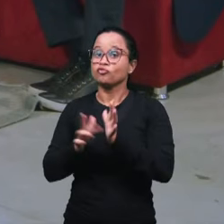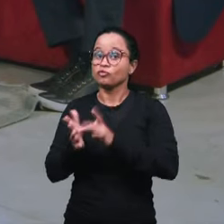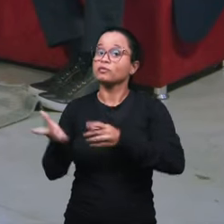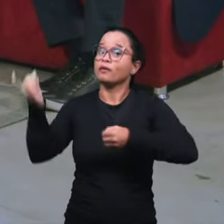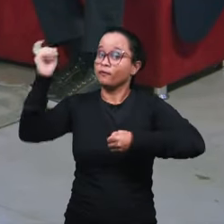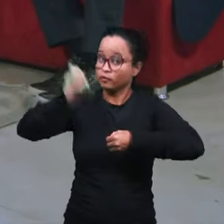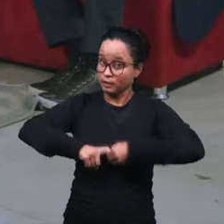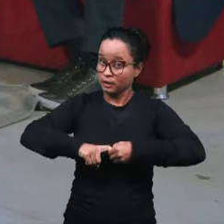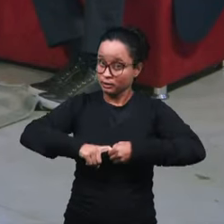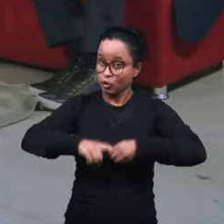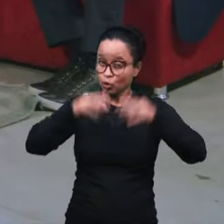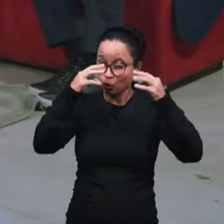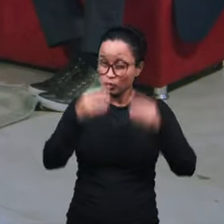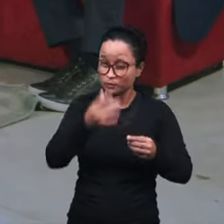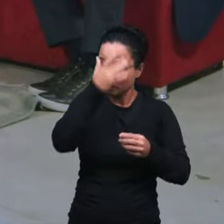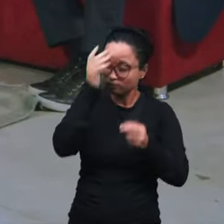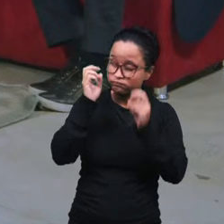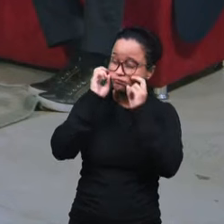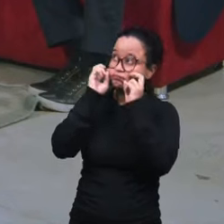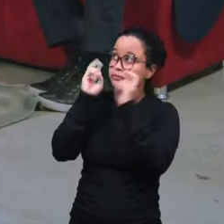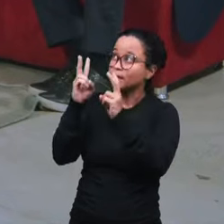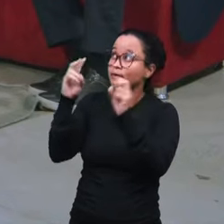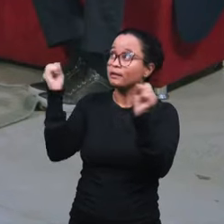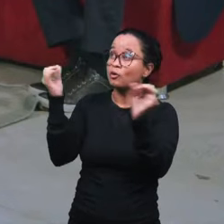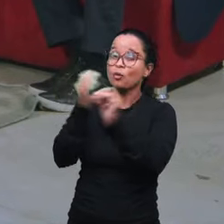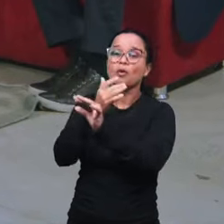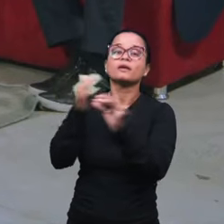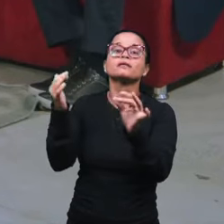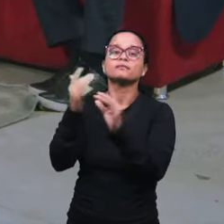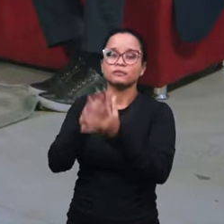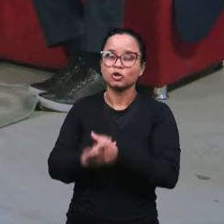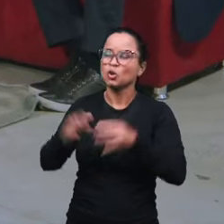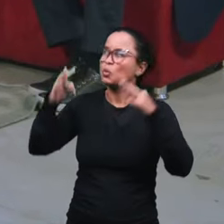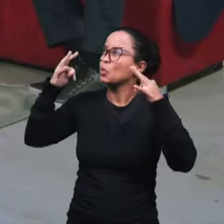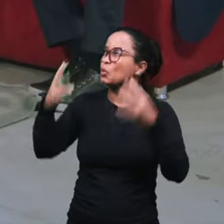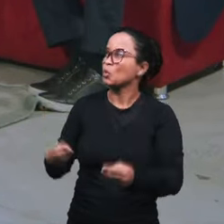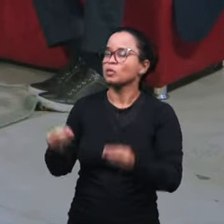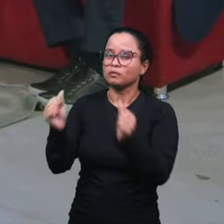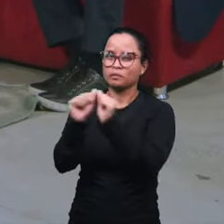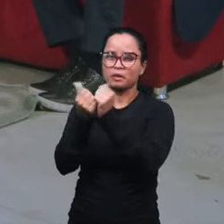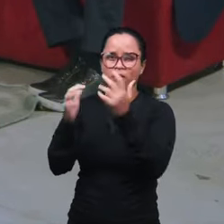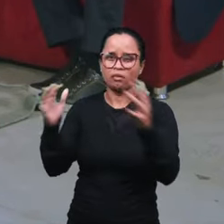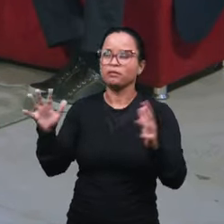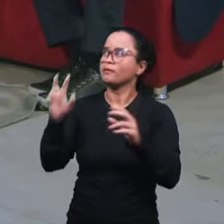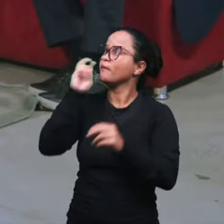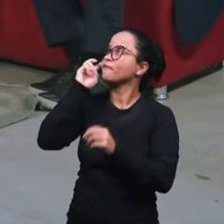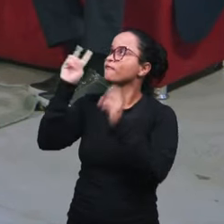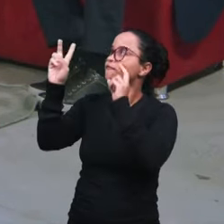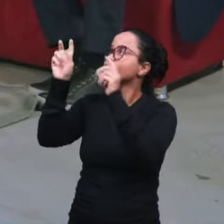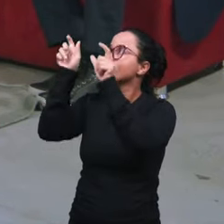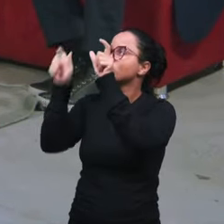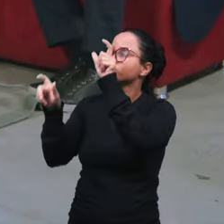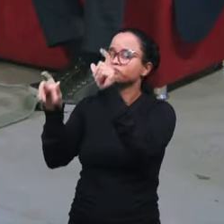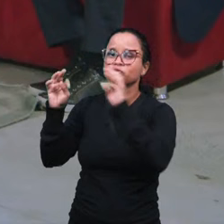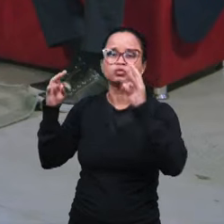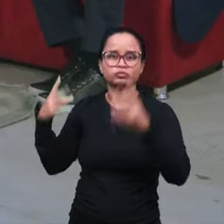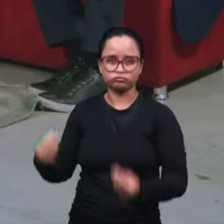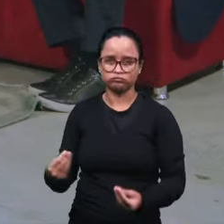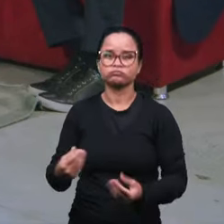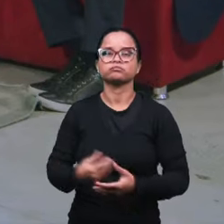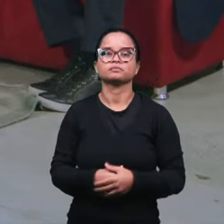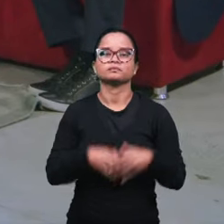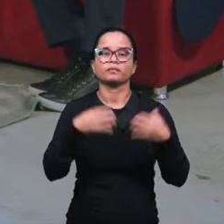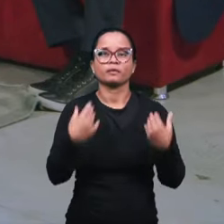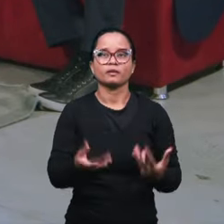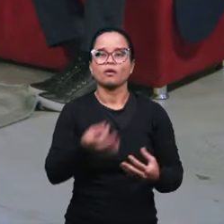verá. Ele virá em glória e, portanto, todo olho o verá. Exatamente, a expressão da palavra de Deus. Pastor Walter, quer ter algum comentário a mais sobre